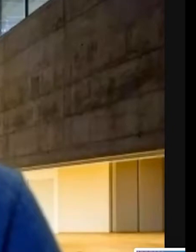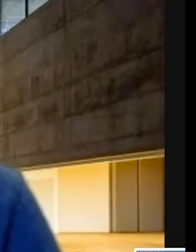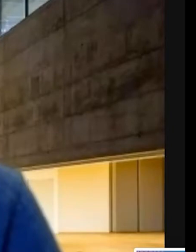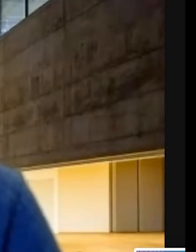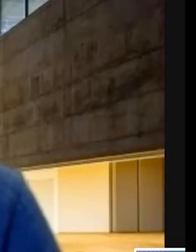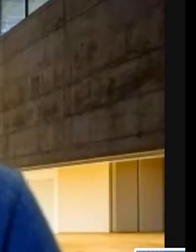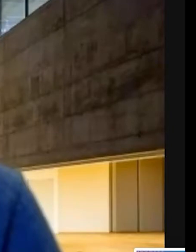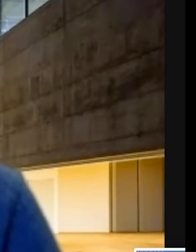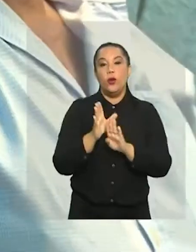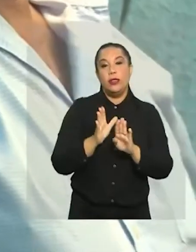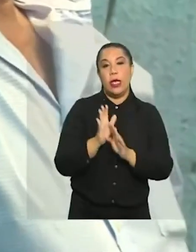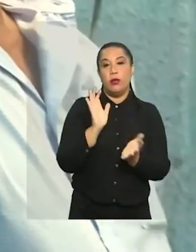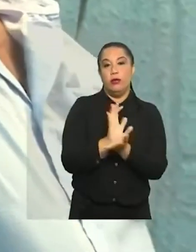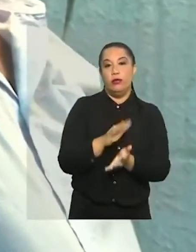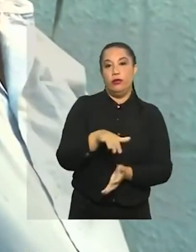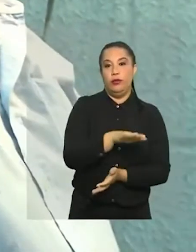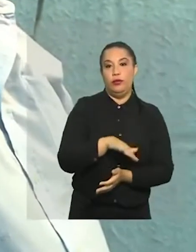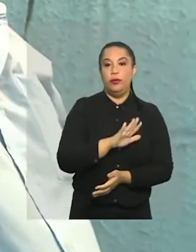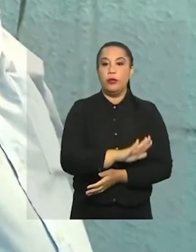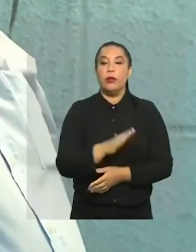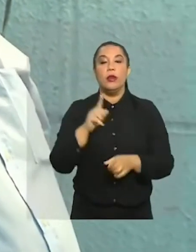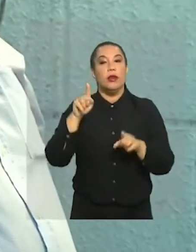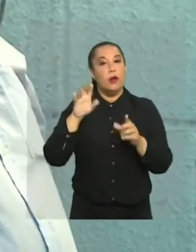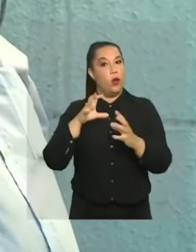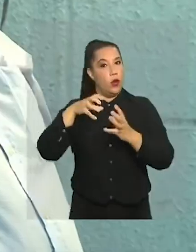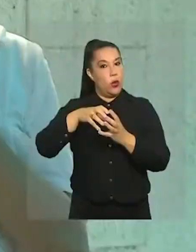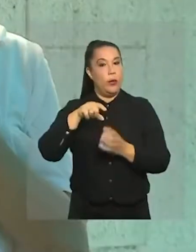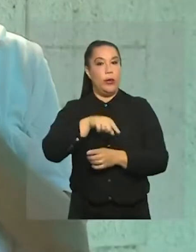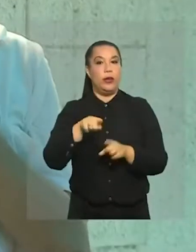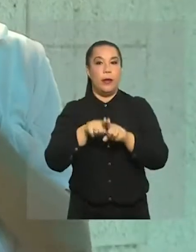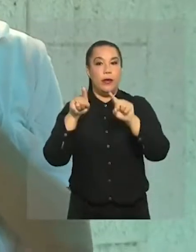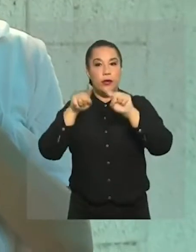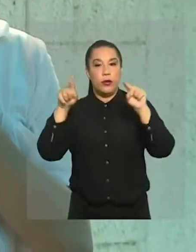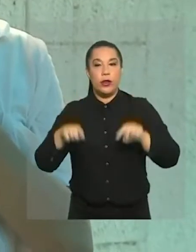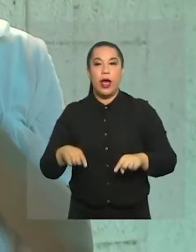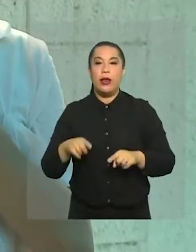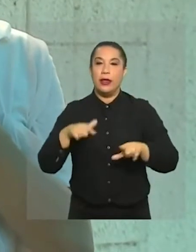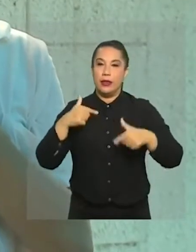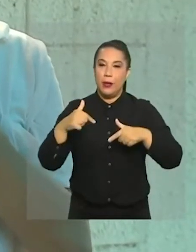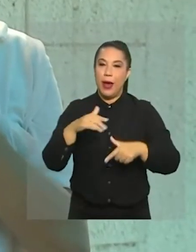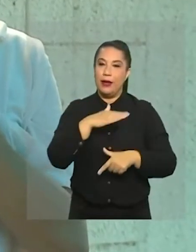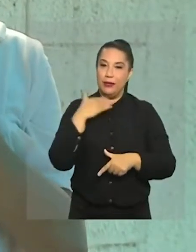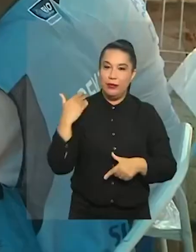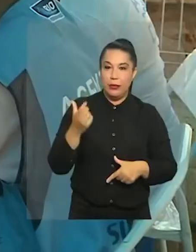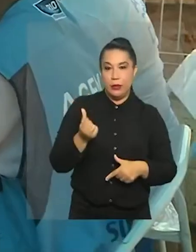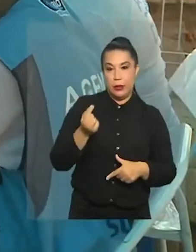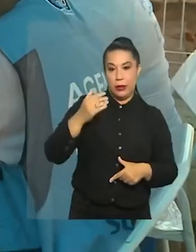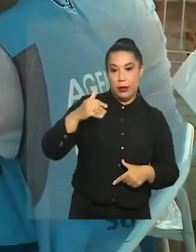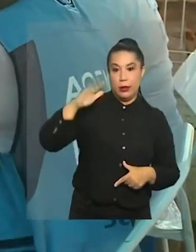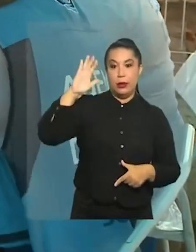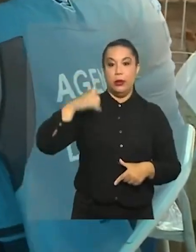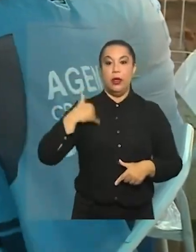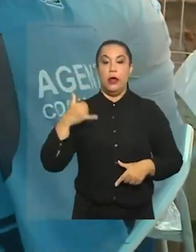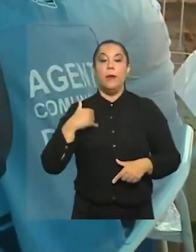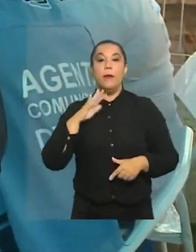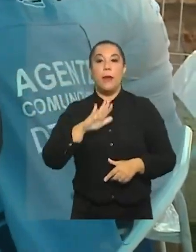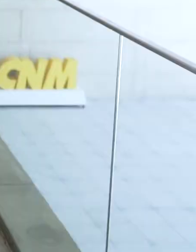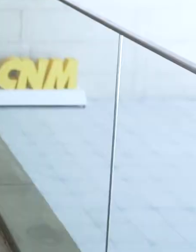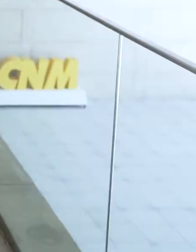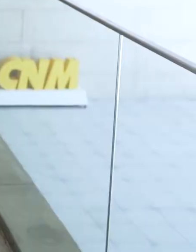aulas presenciais. Para a Confederação, a vacinação de professores precisa ser antecipada para a segunda fase da